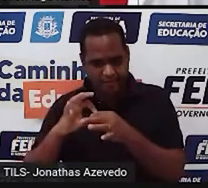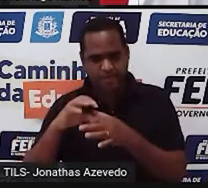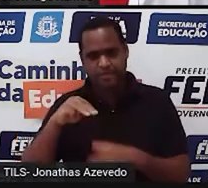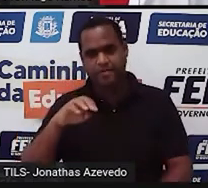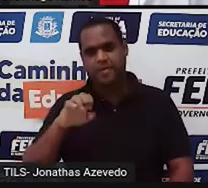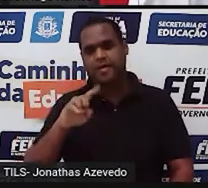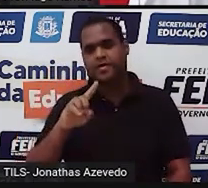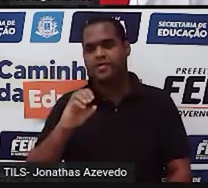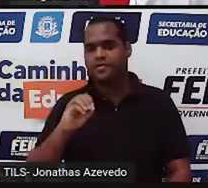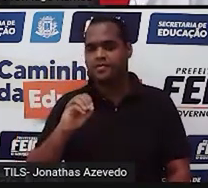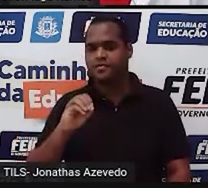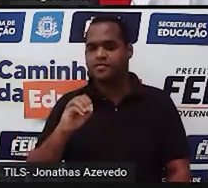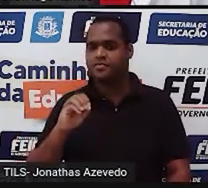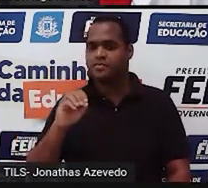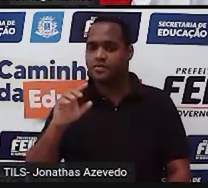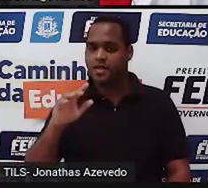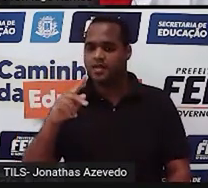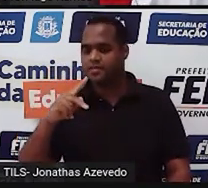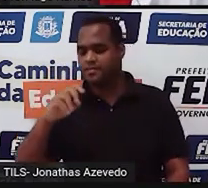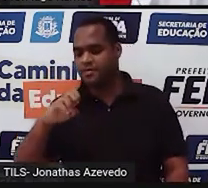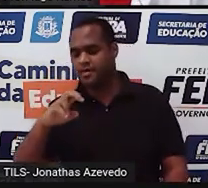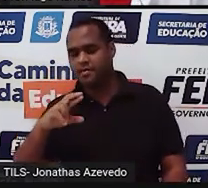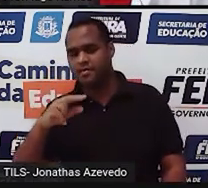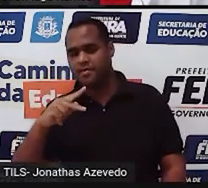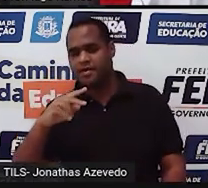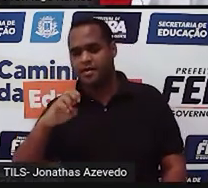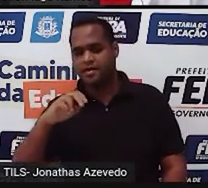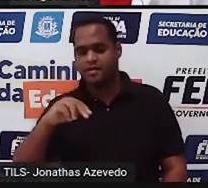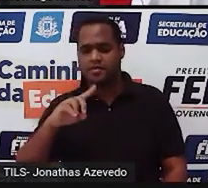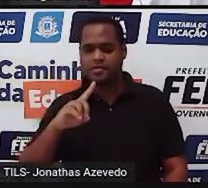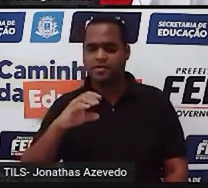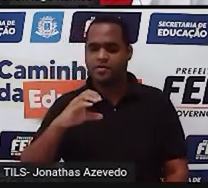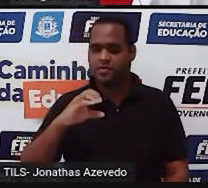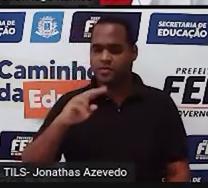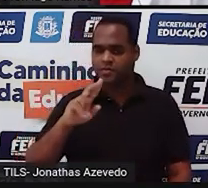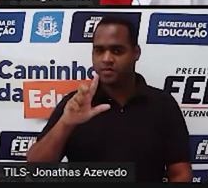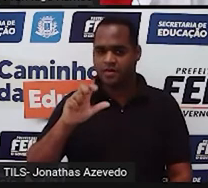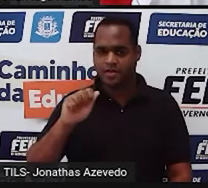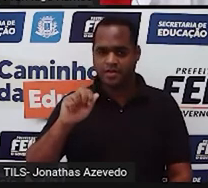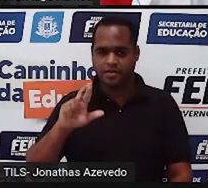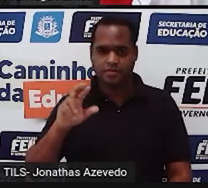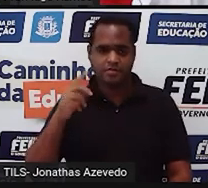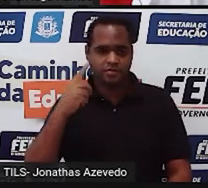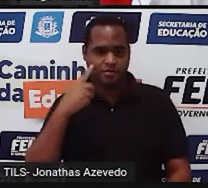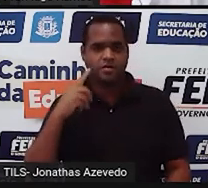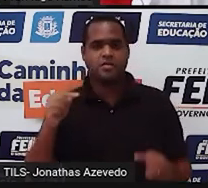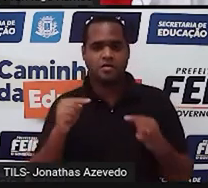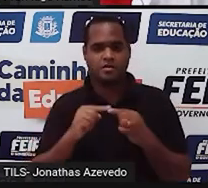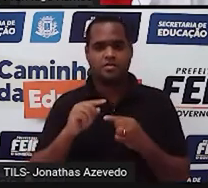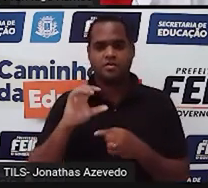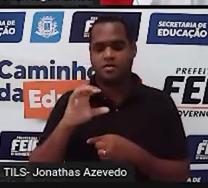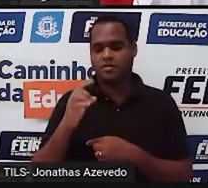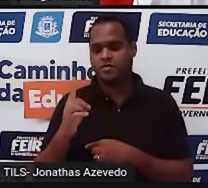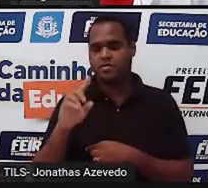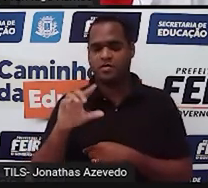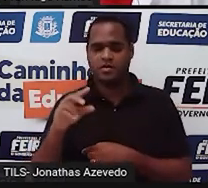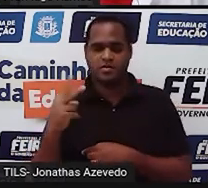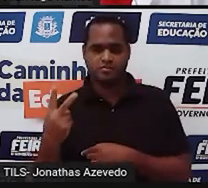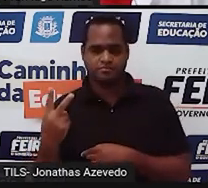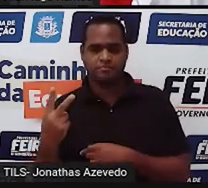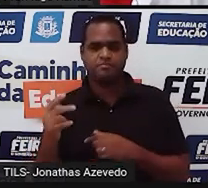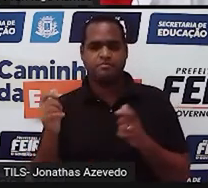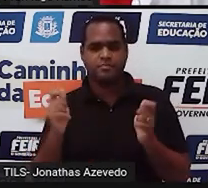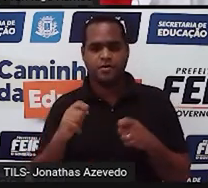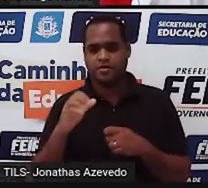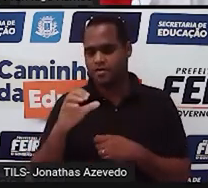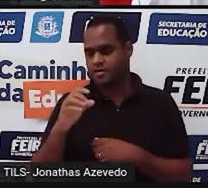ela é perpendicular ao segmento C1 e C2 o segmento que